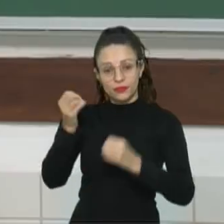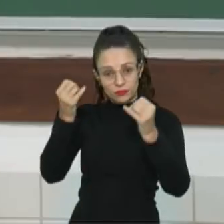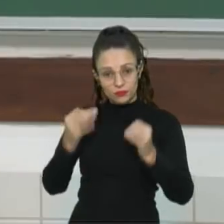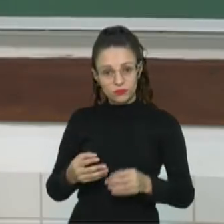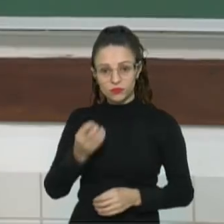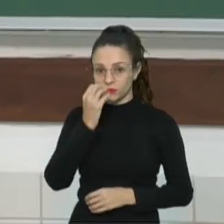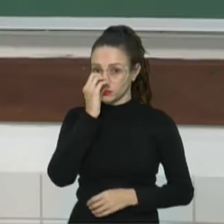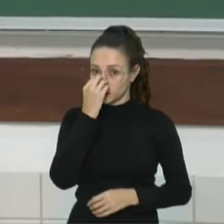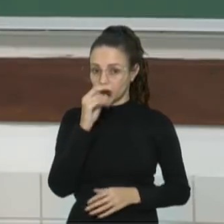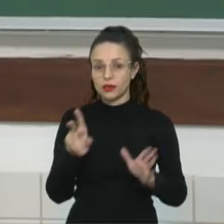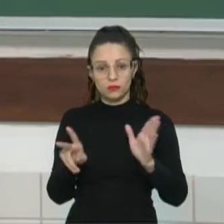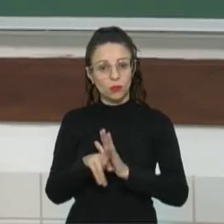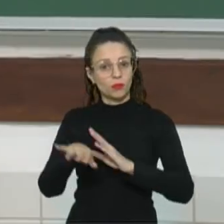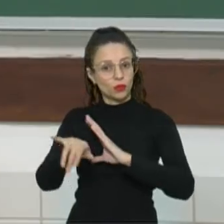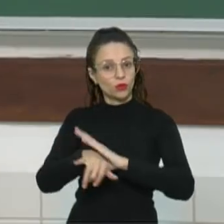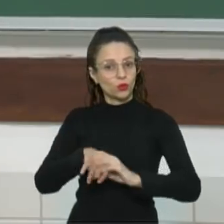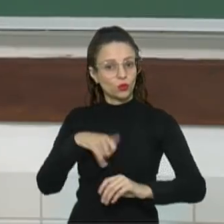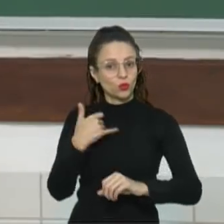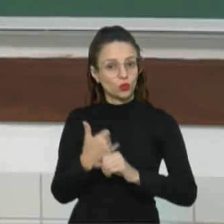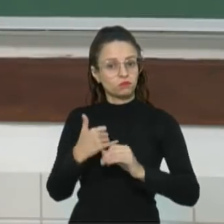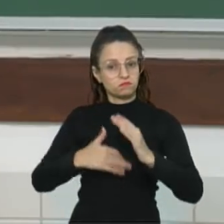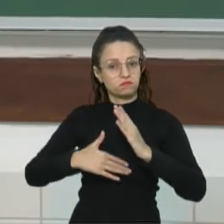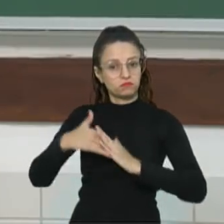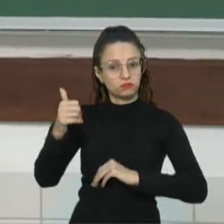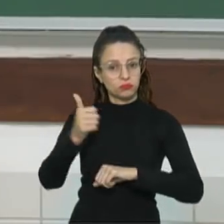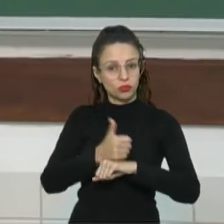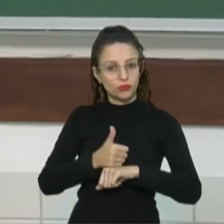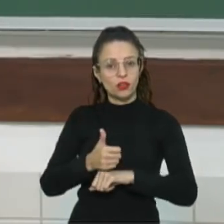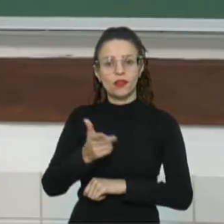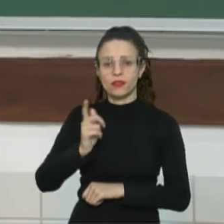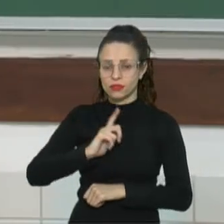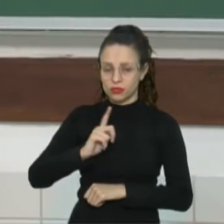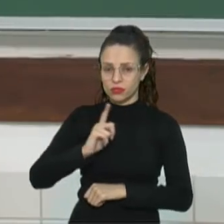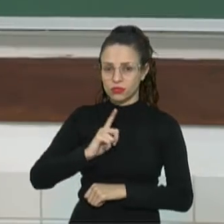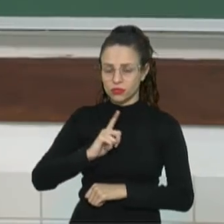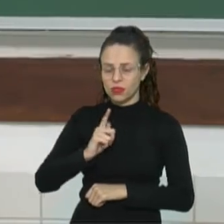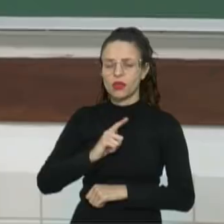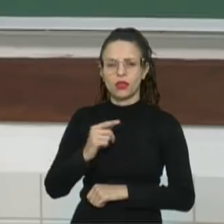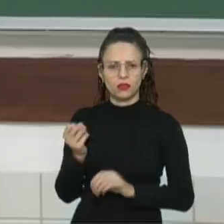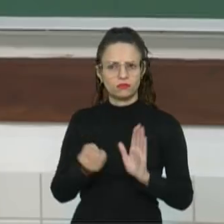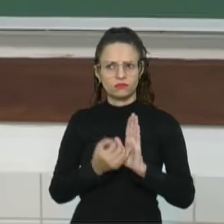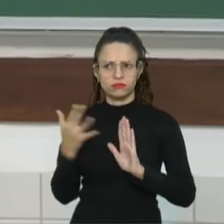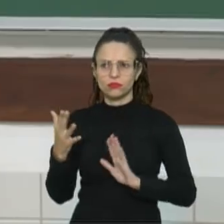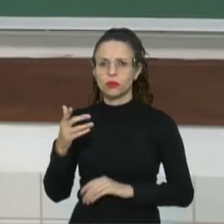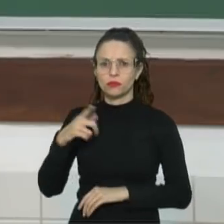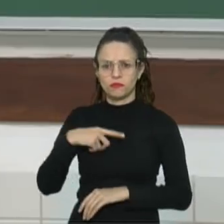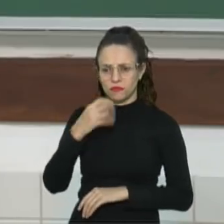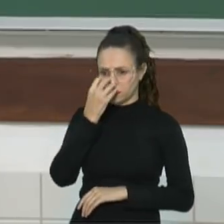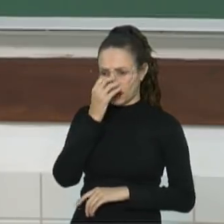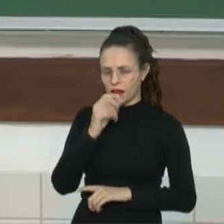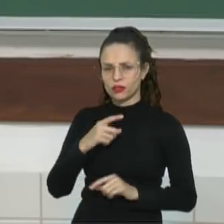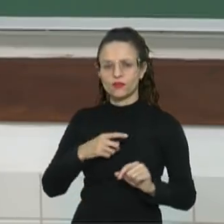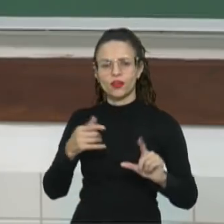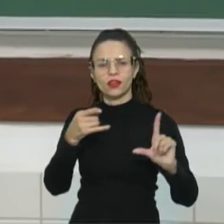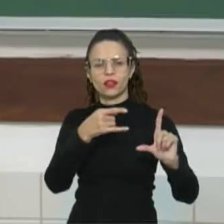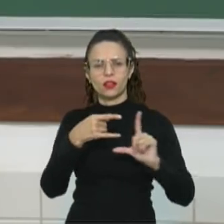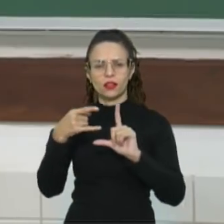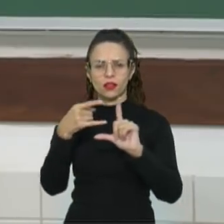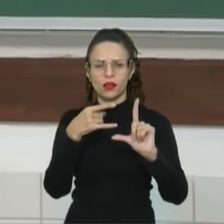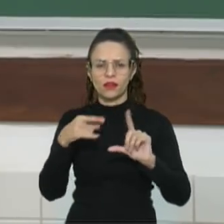palhaços youtubers, né? Que é o caso do Alípio, que ele está fazendo muitas lives, né, no canal dele no